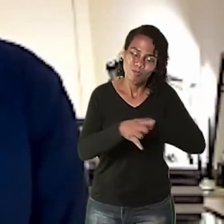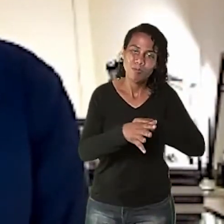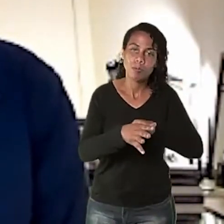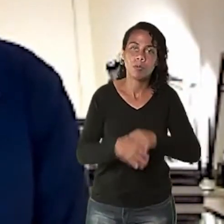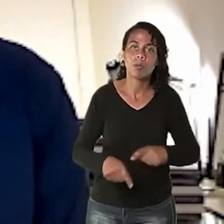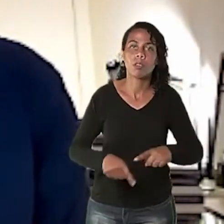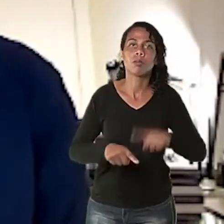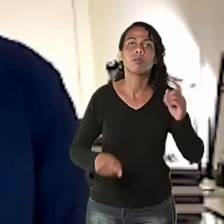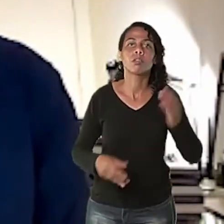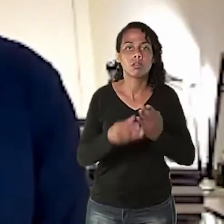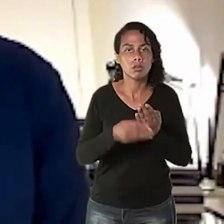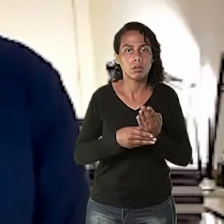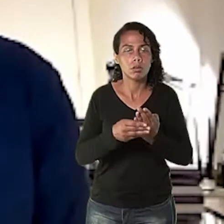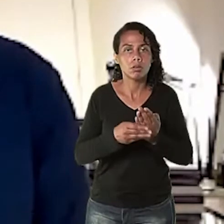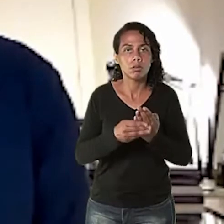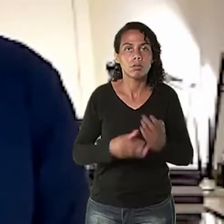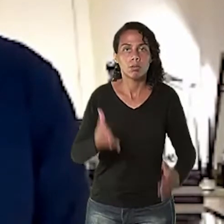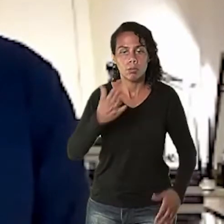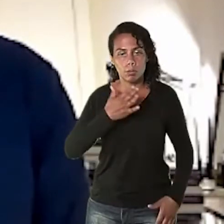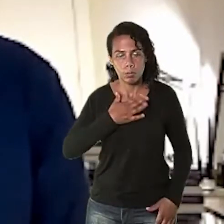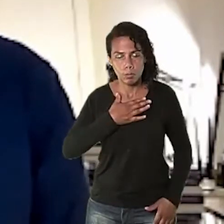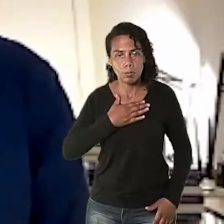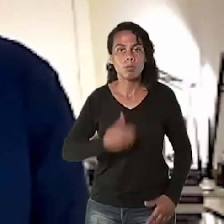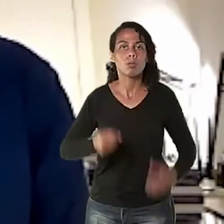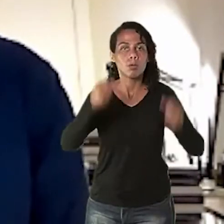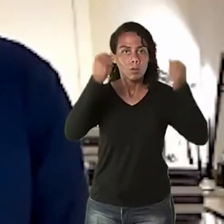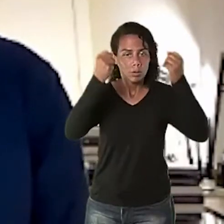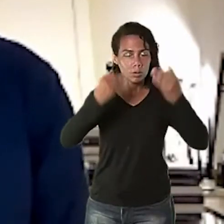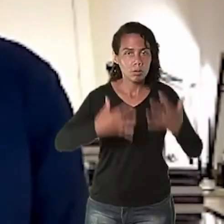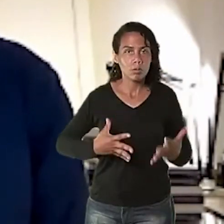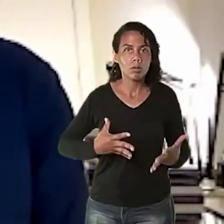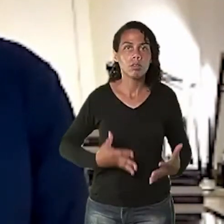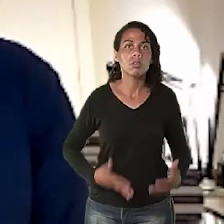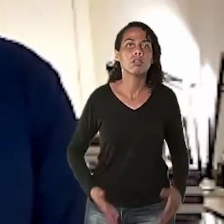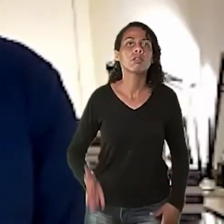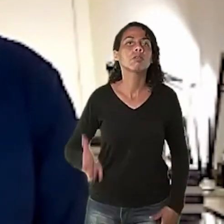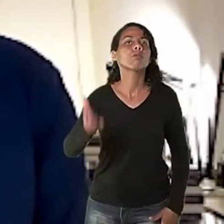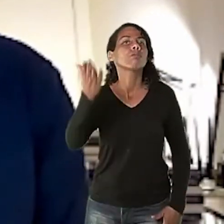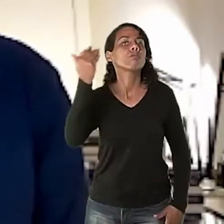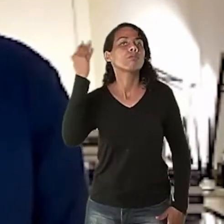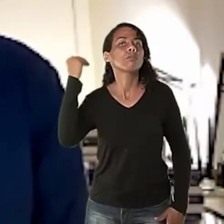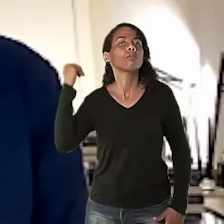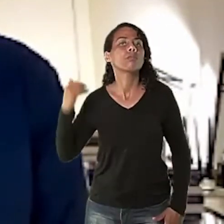de detetive, para ver coisas em lugares e